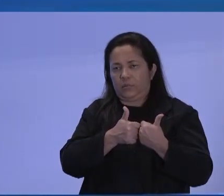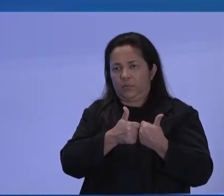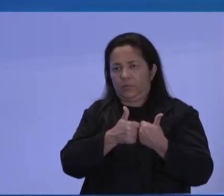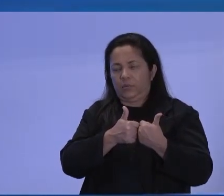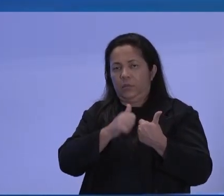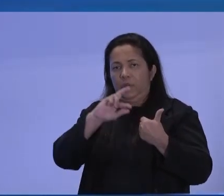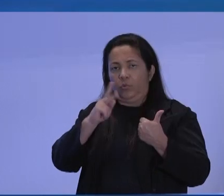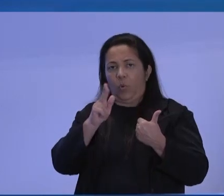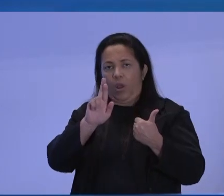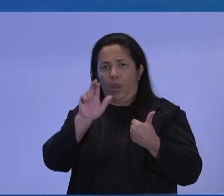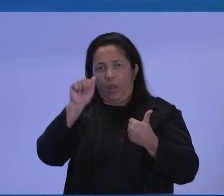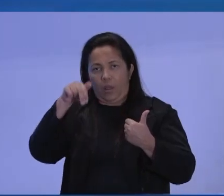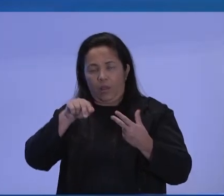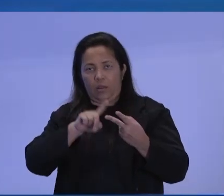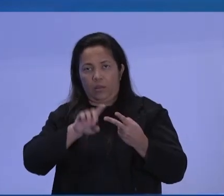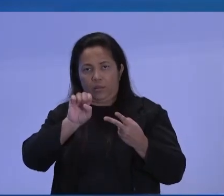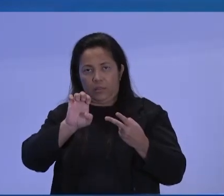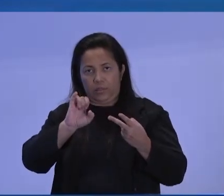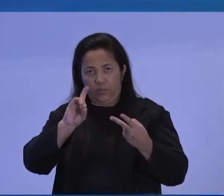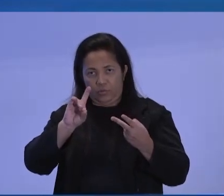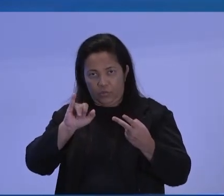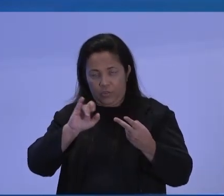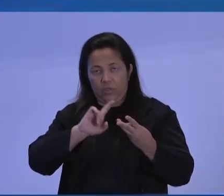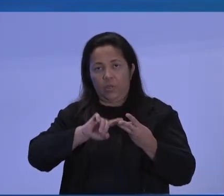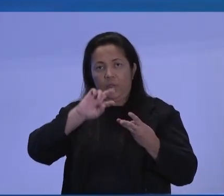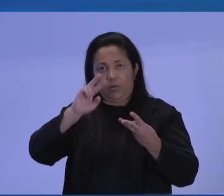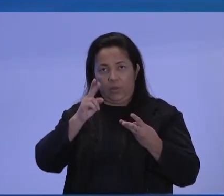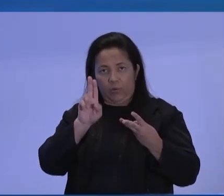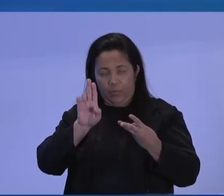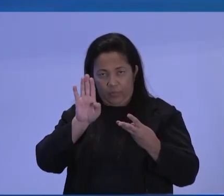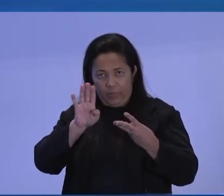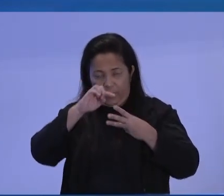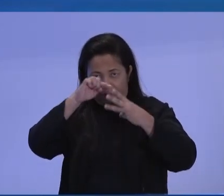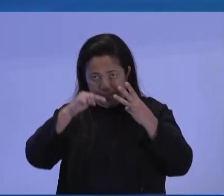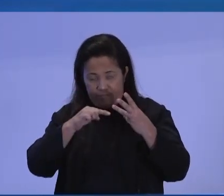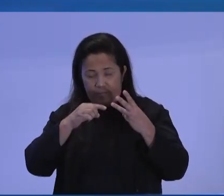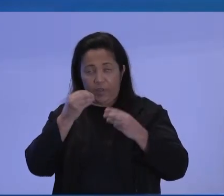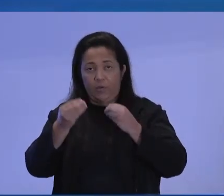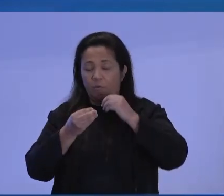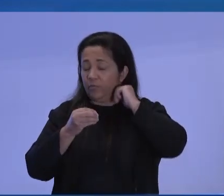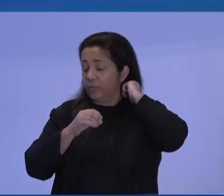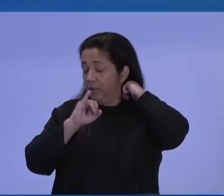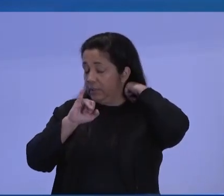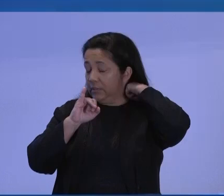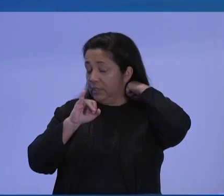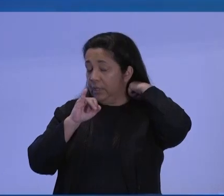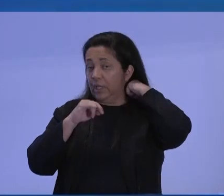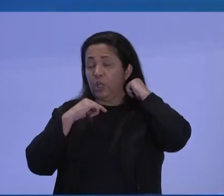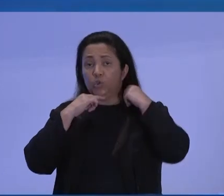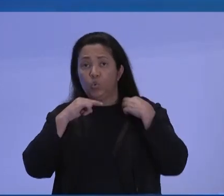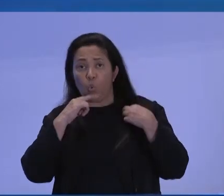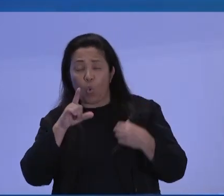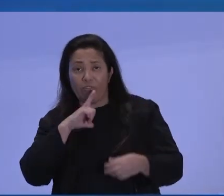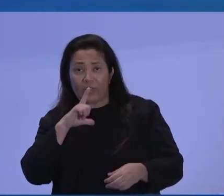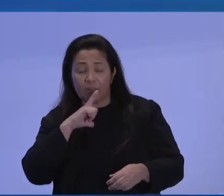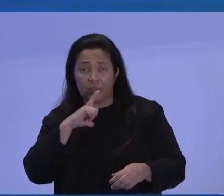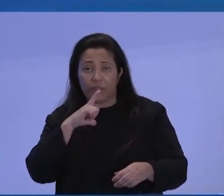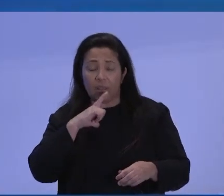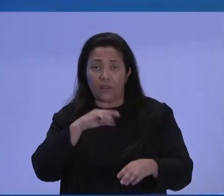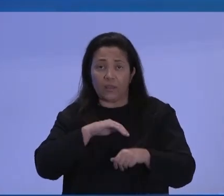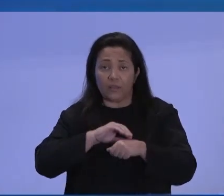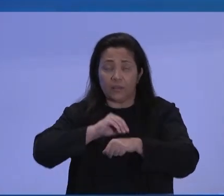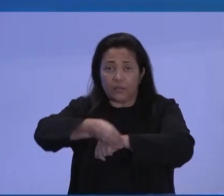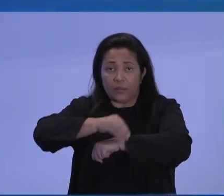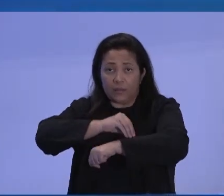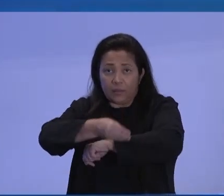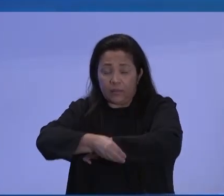o HRAM, o CEDIM e o HUB? Então, em caso de diagnóstico duvidoso da forma neural pura, casos de hanseníase em